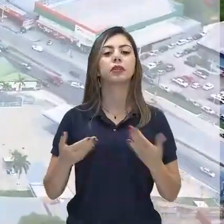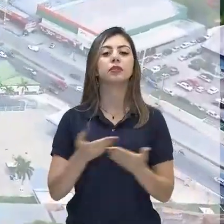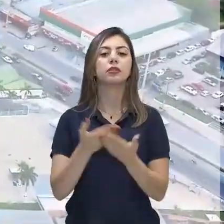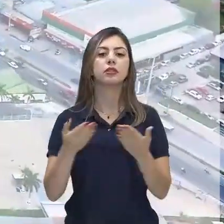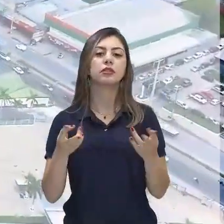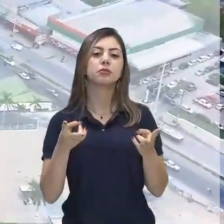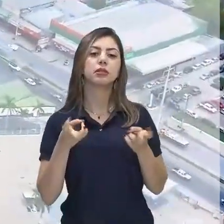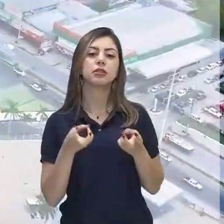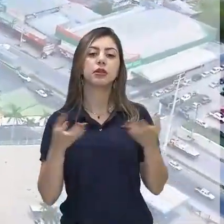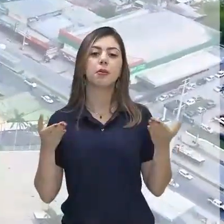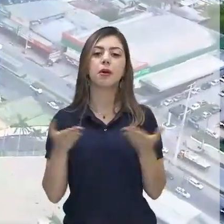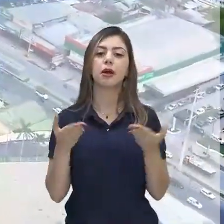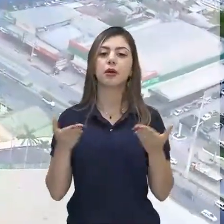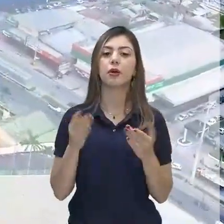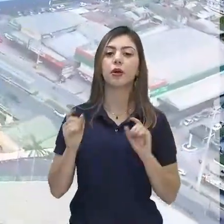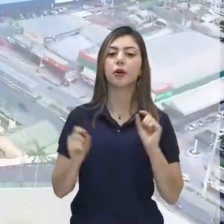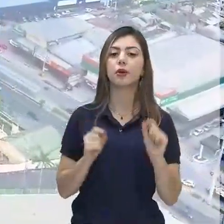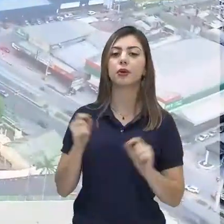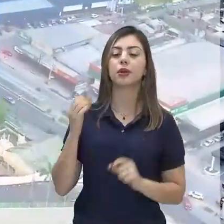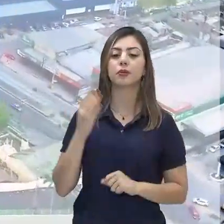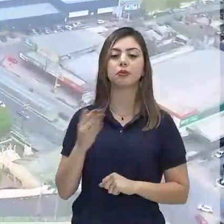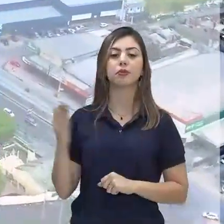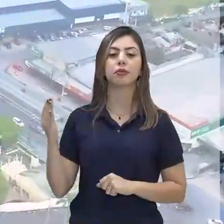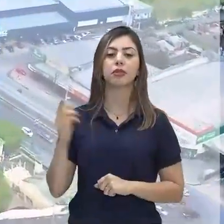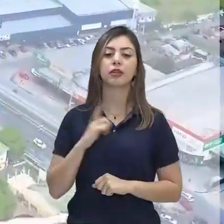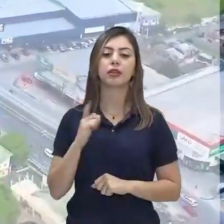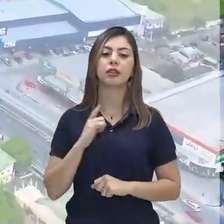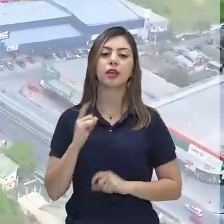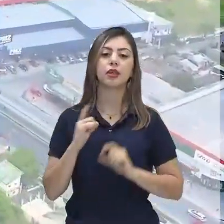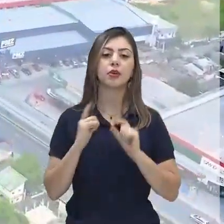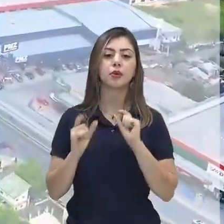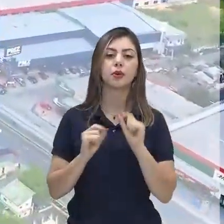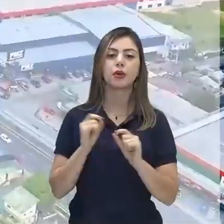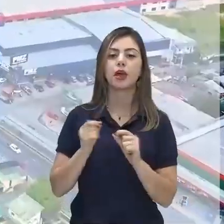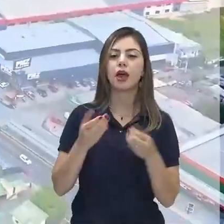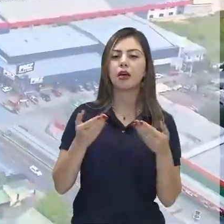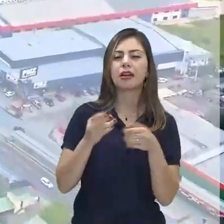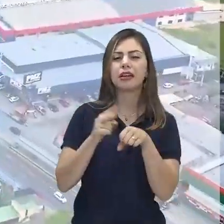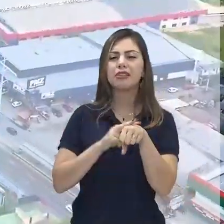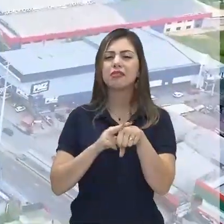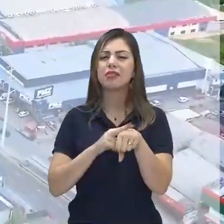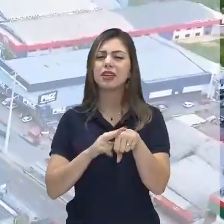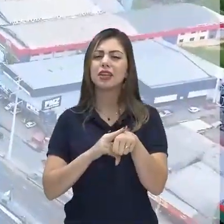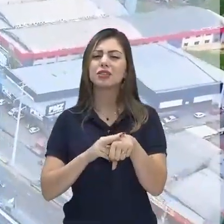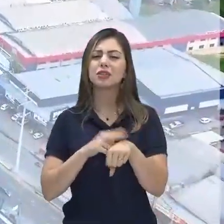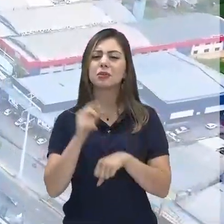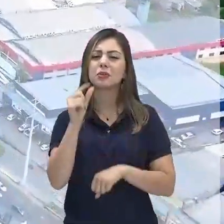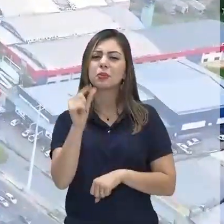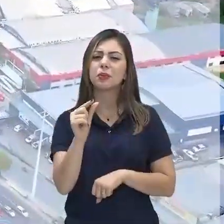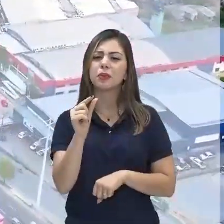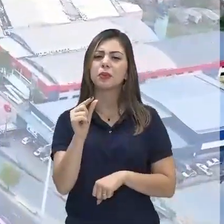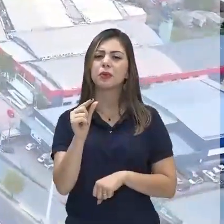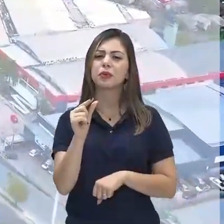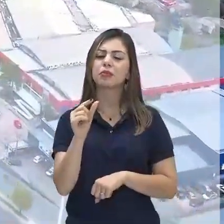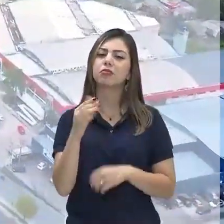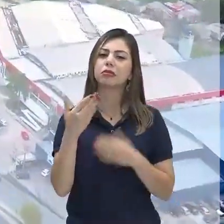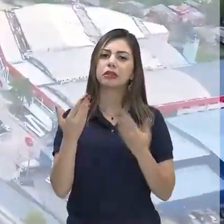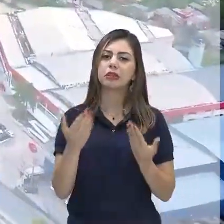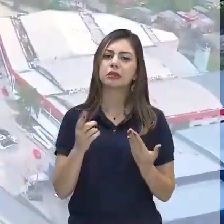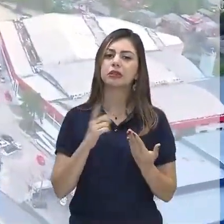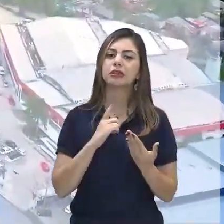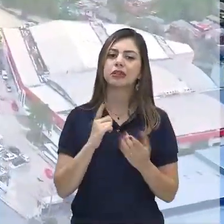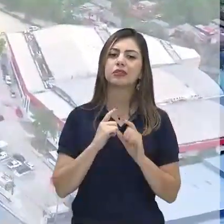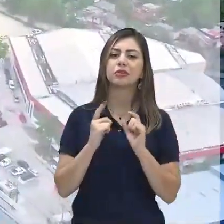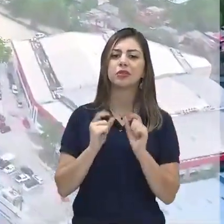observar agora, nesse momento, que existe um pequeno verde. Esse verde aí é o que se manteve das